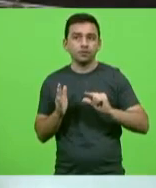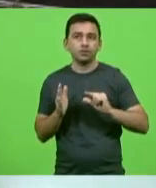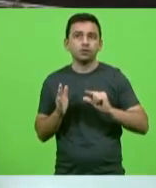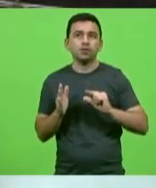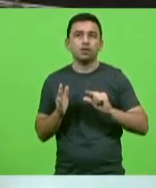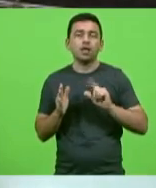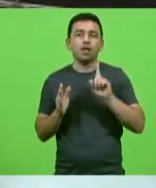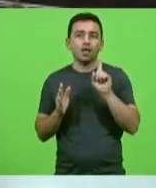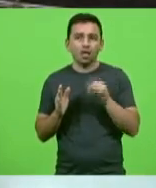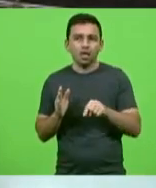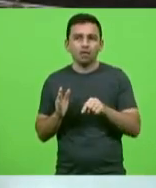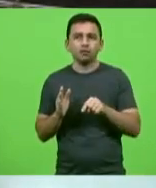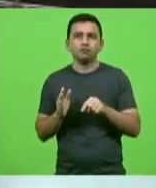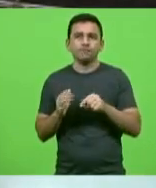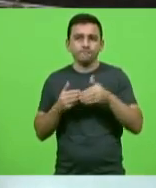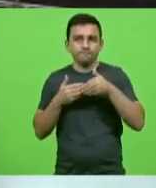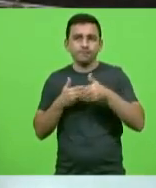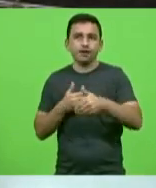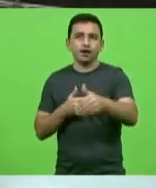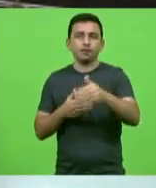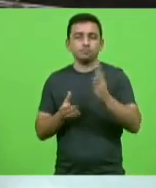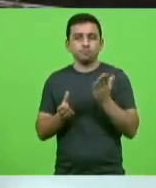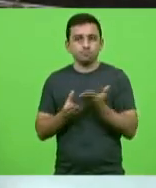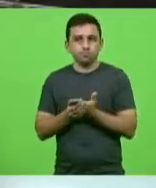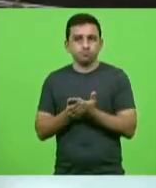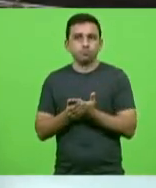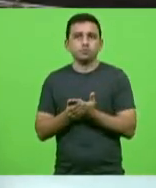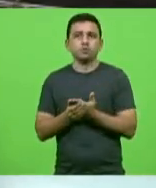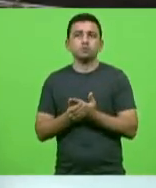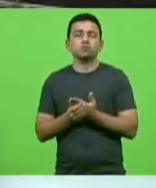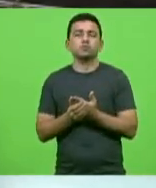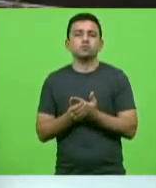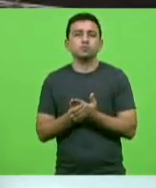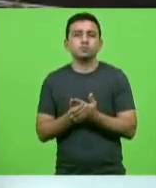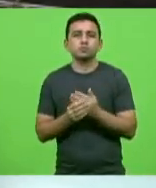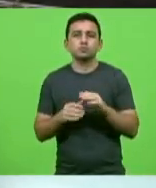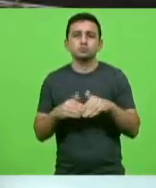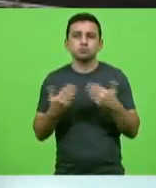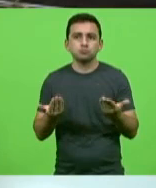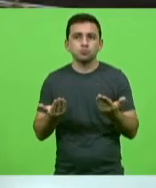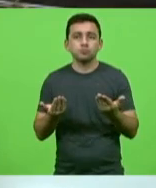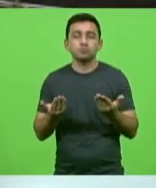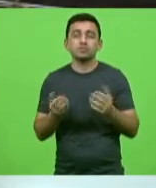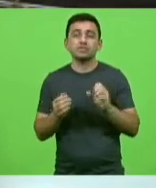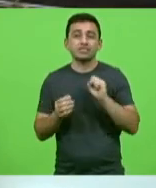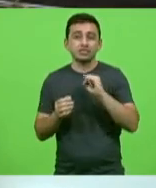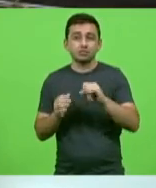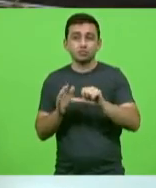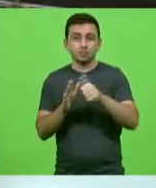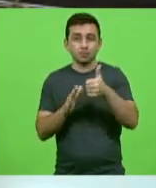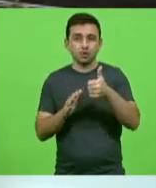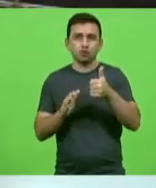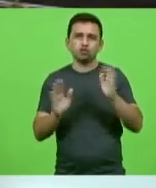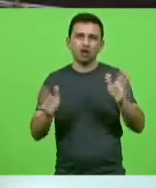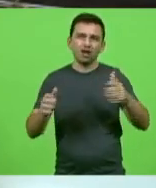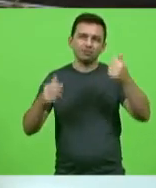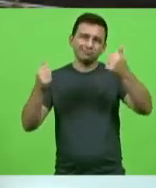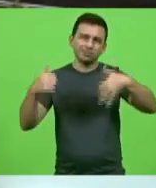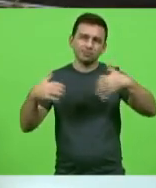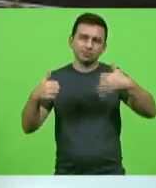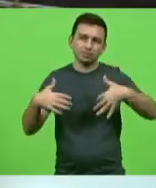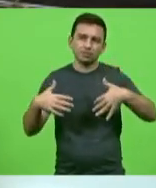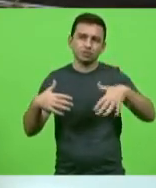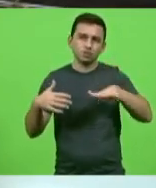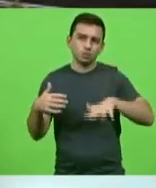fosse de mentabilidade do presente processo por pano se não primeiro momento os elementos trazidos